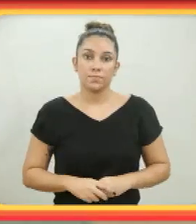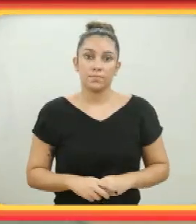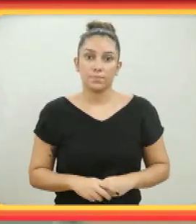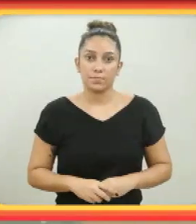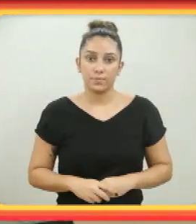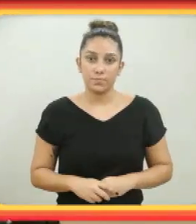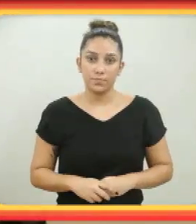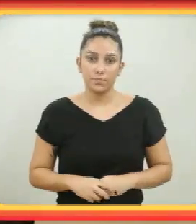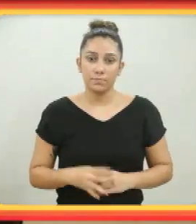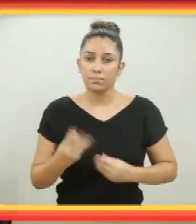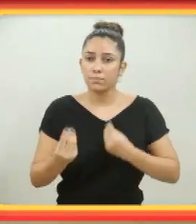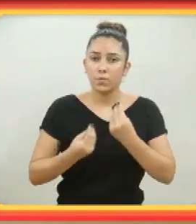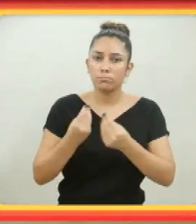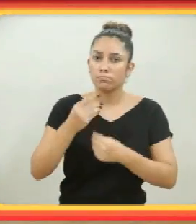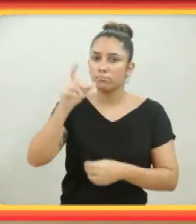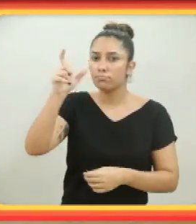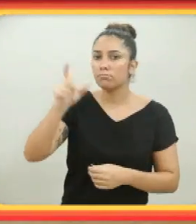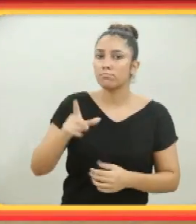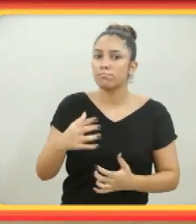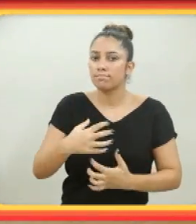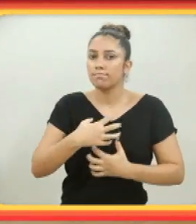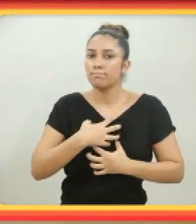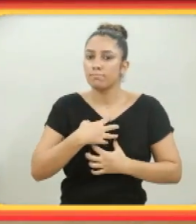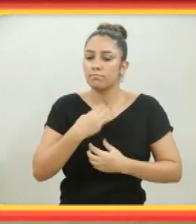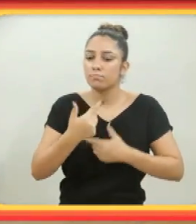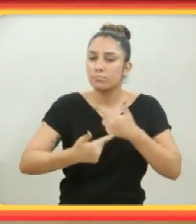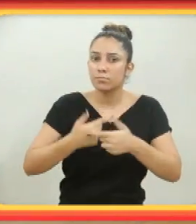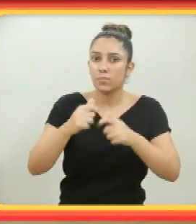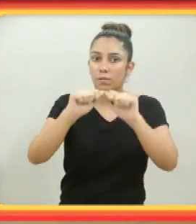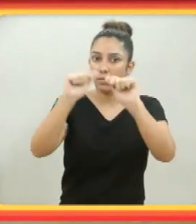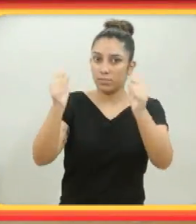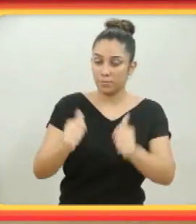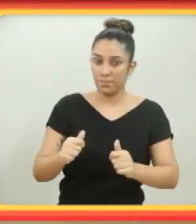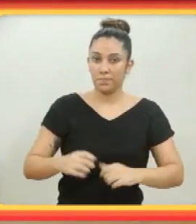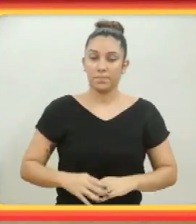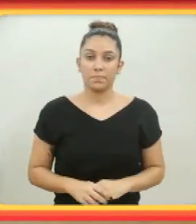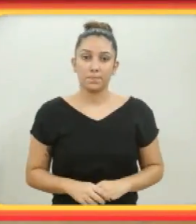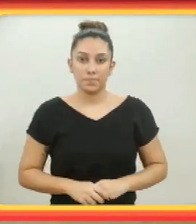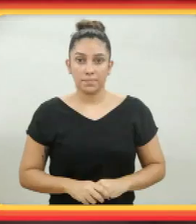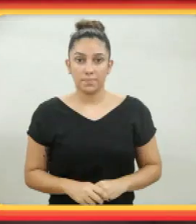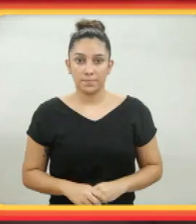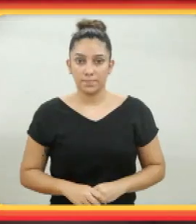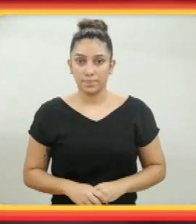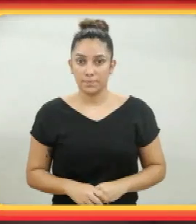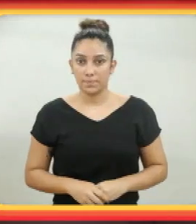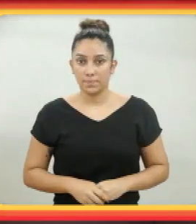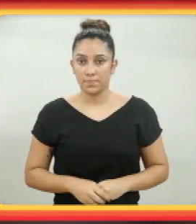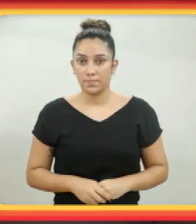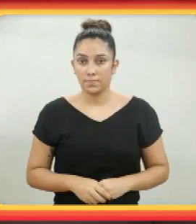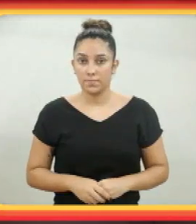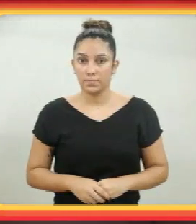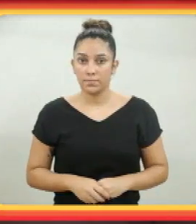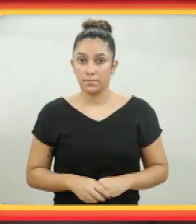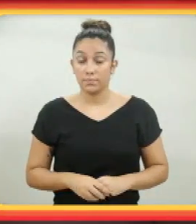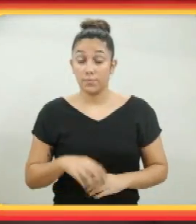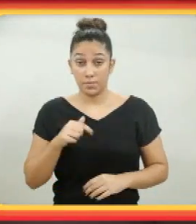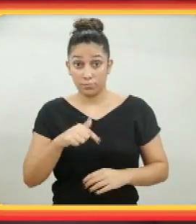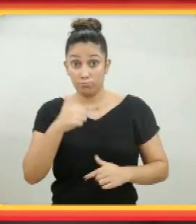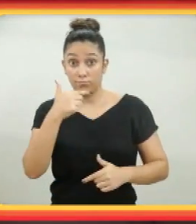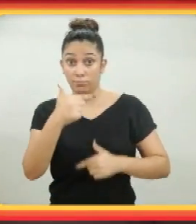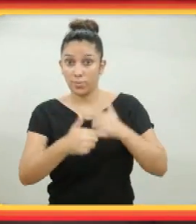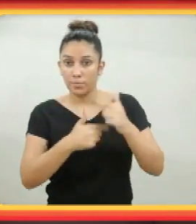passei a transferir minhas esculturas de argila para o bronze. E é hoje